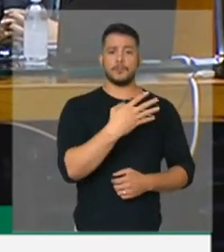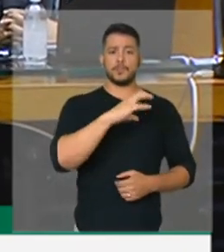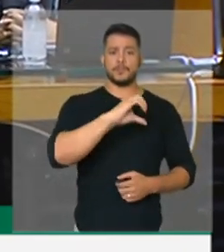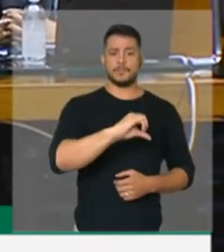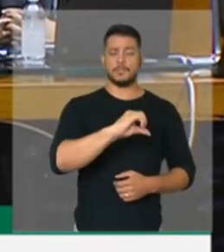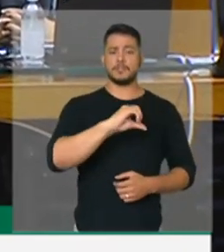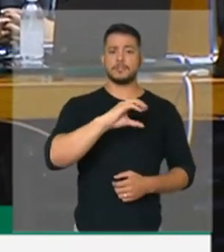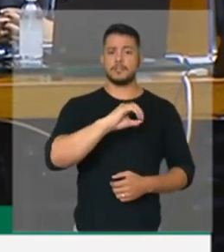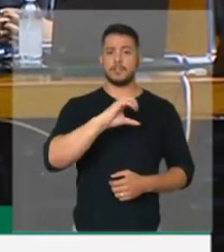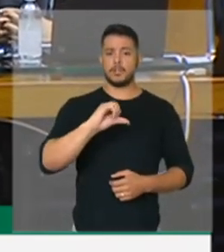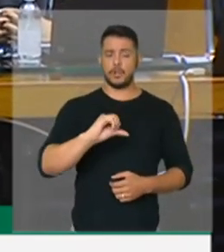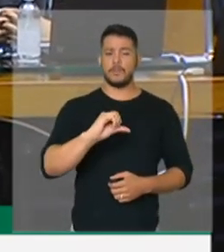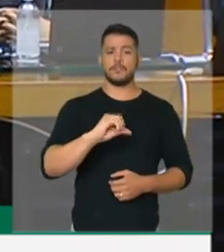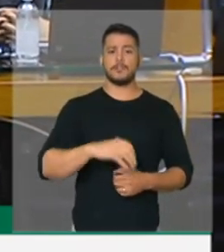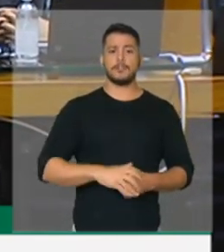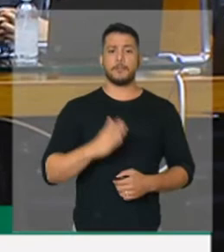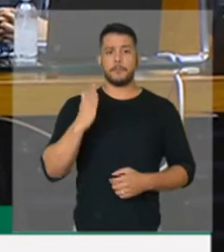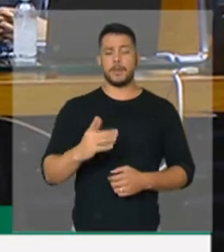4909 de 2020,